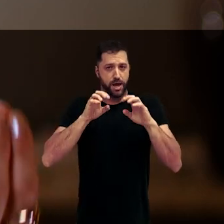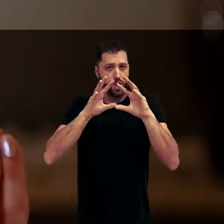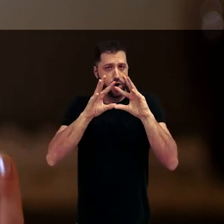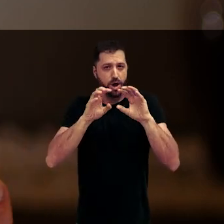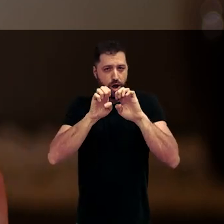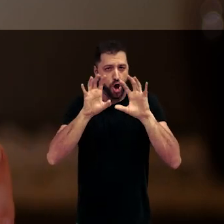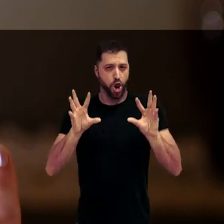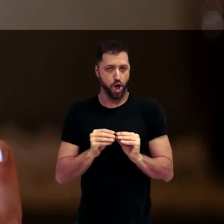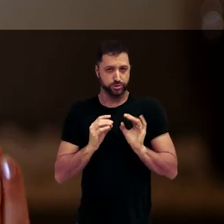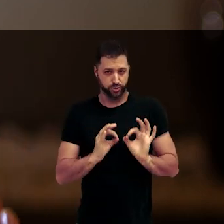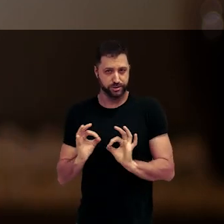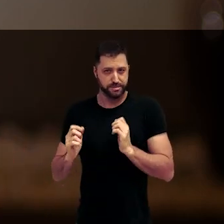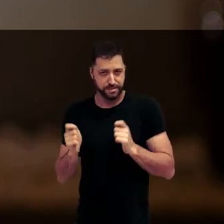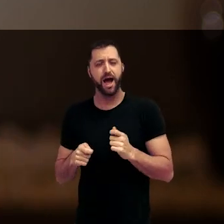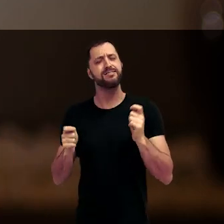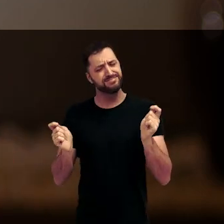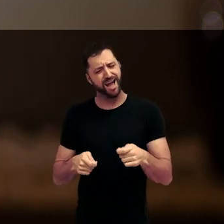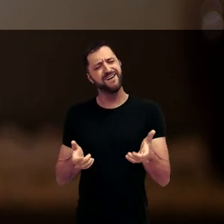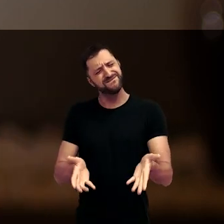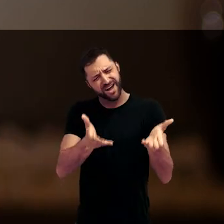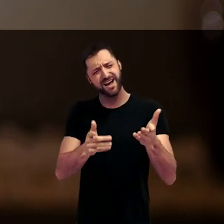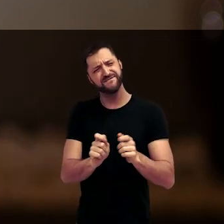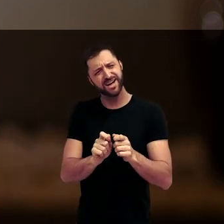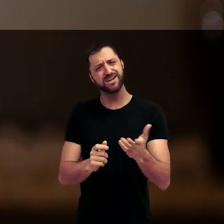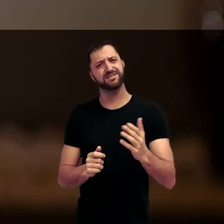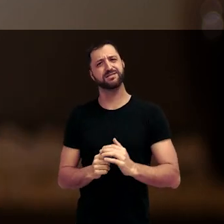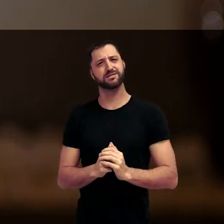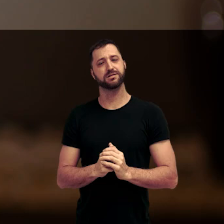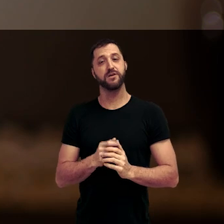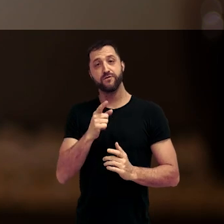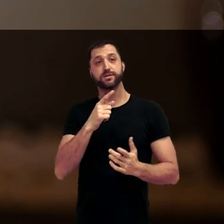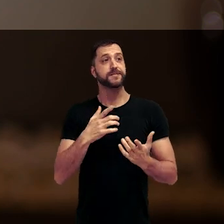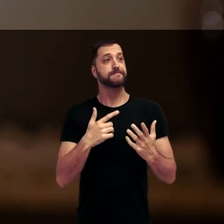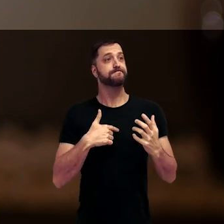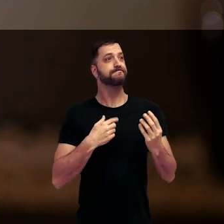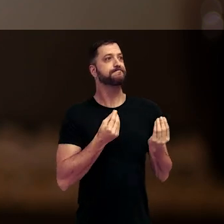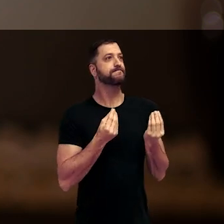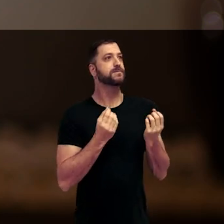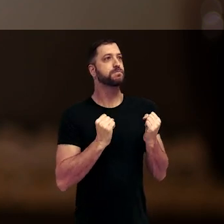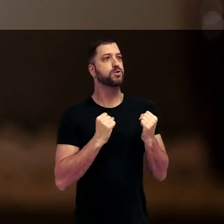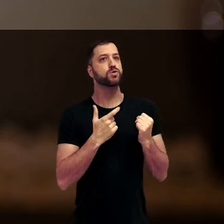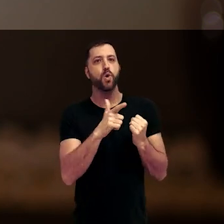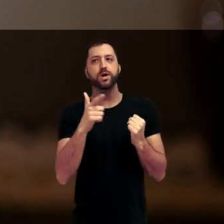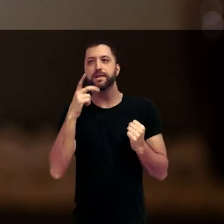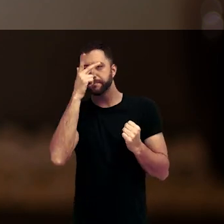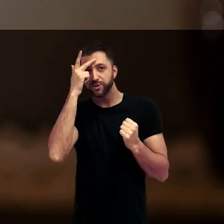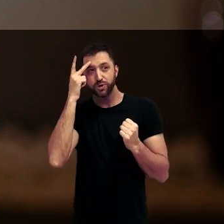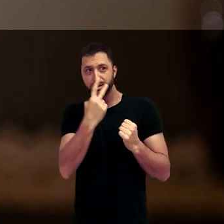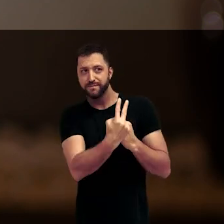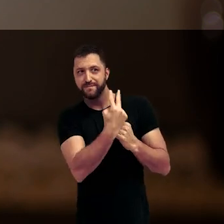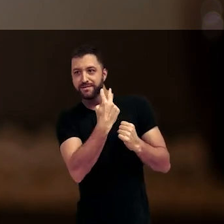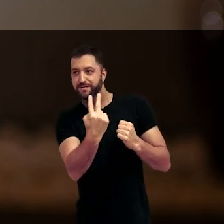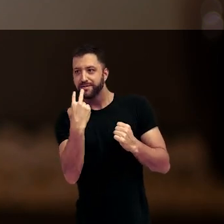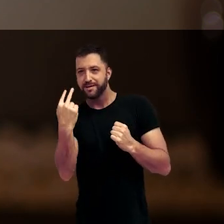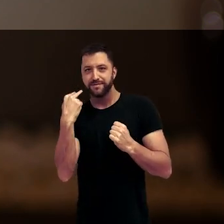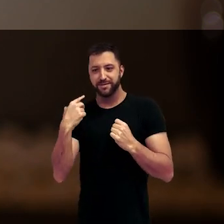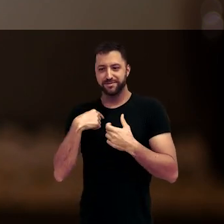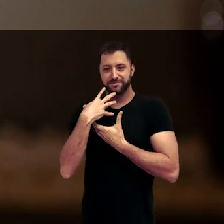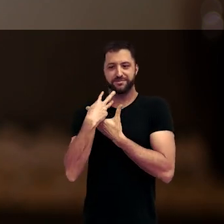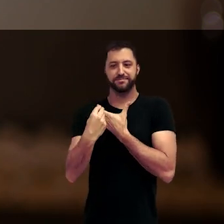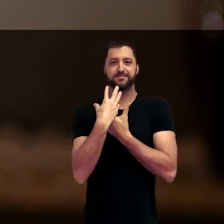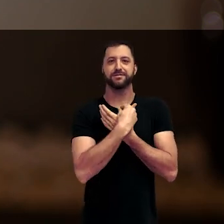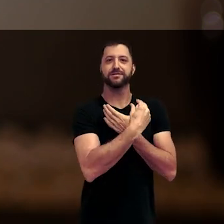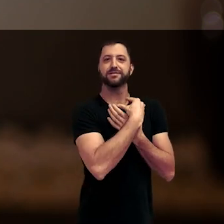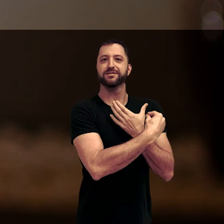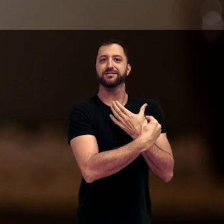produtos ecologicamente mais corretos, eu posso me posicionar também com uma autoridade no assunto ao fazer do